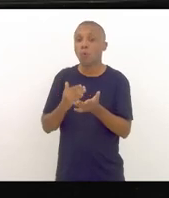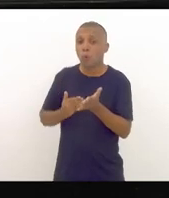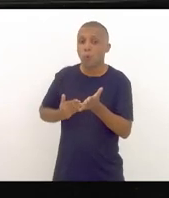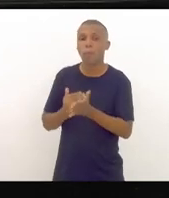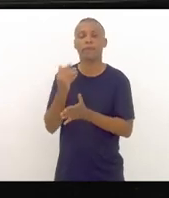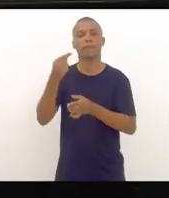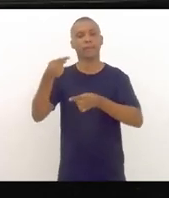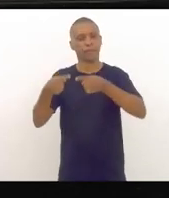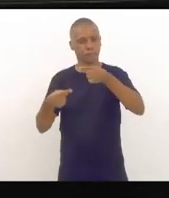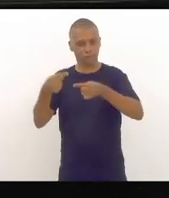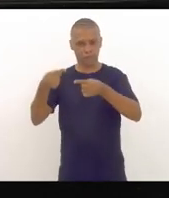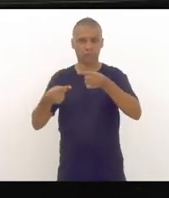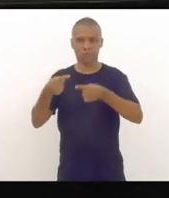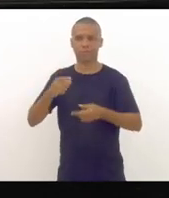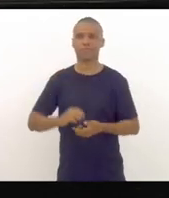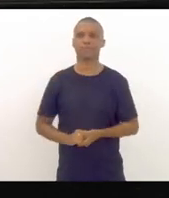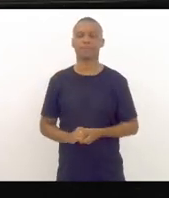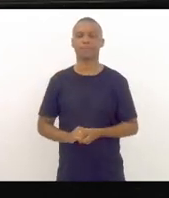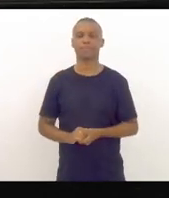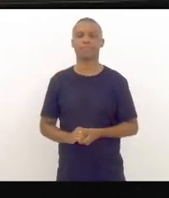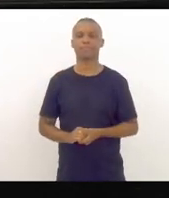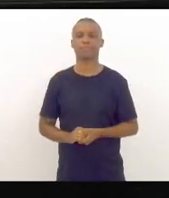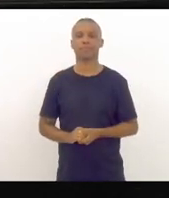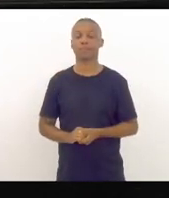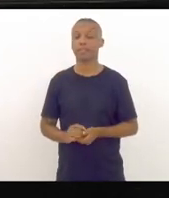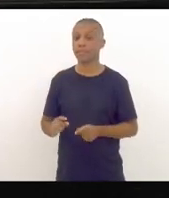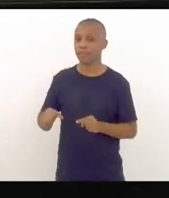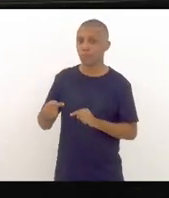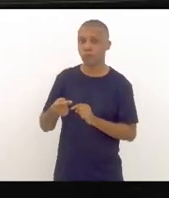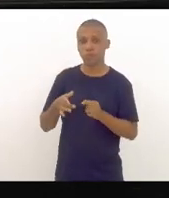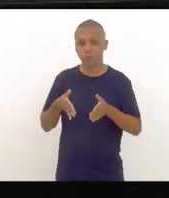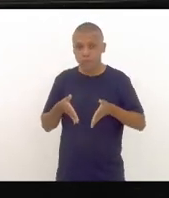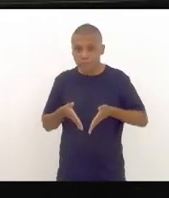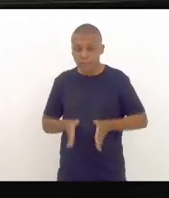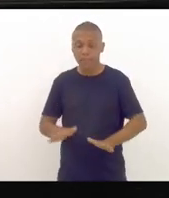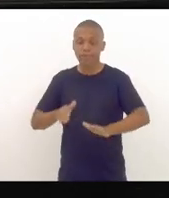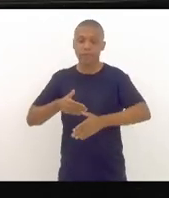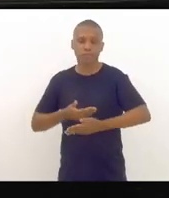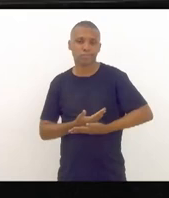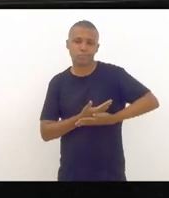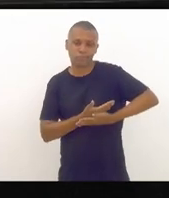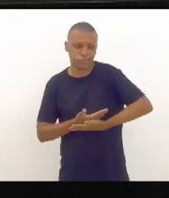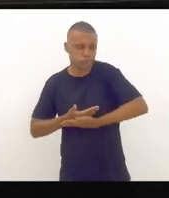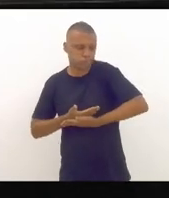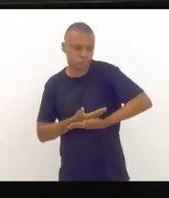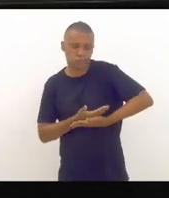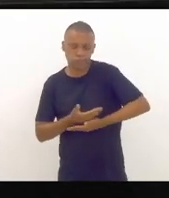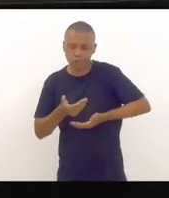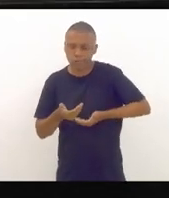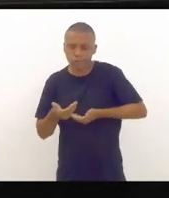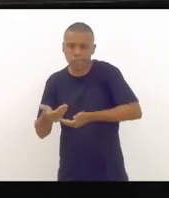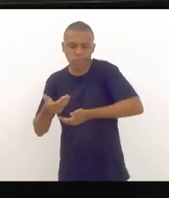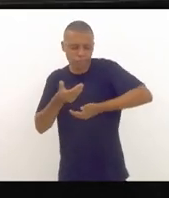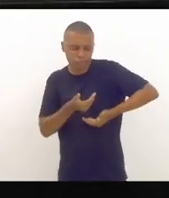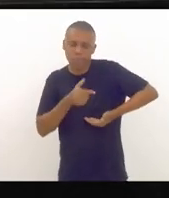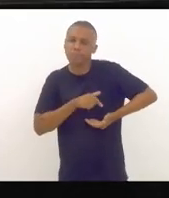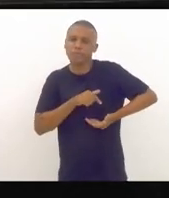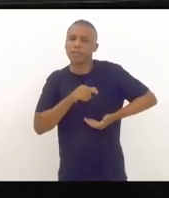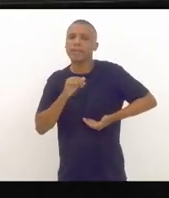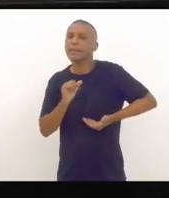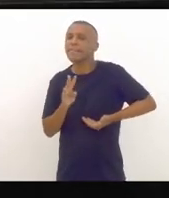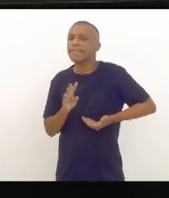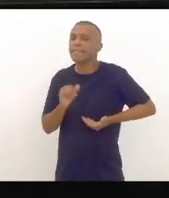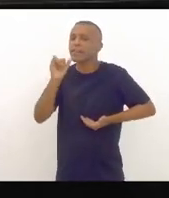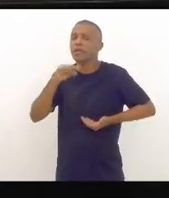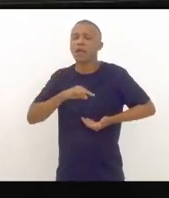política. E depois do nascimento da Ive, como vocês devem ter ouvido eu falar ali no vídeo, eu